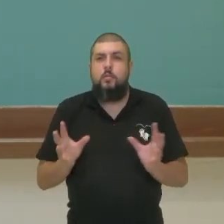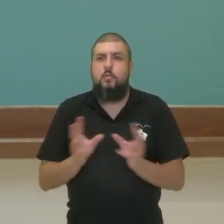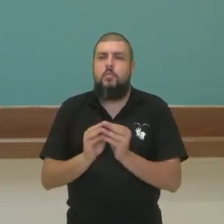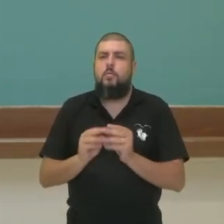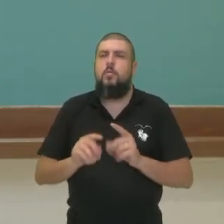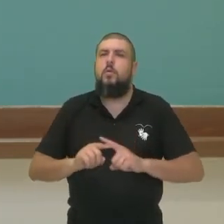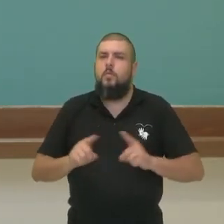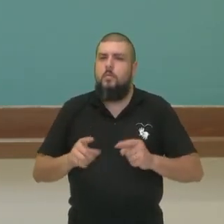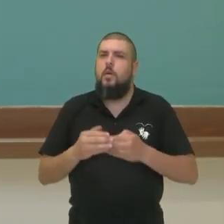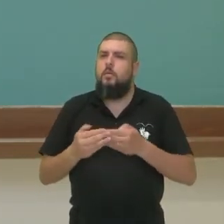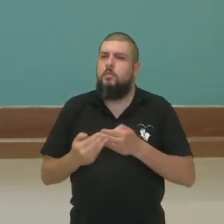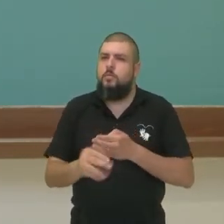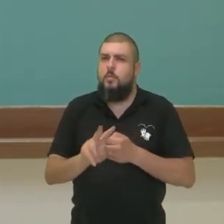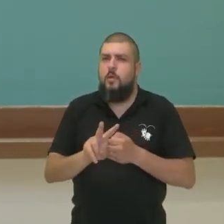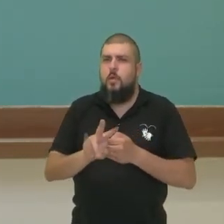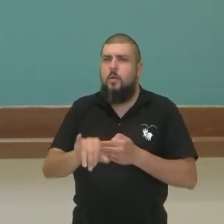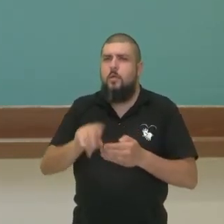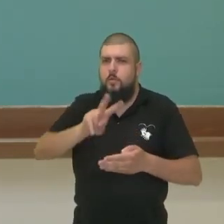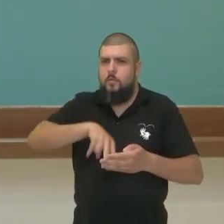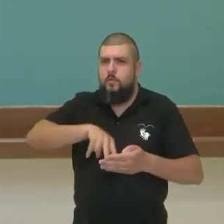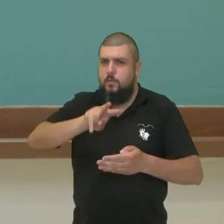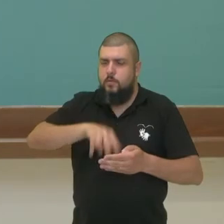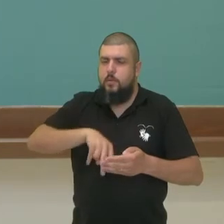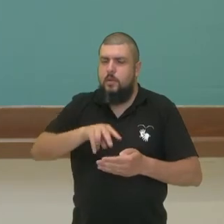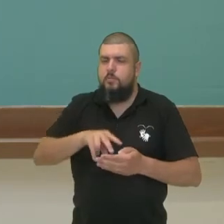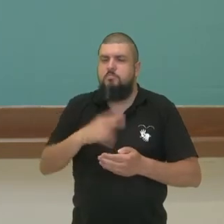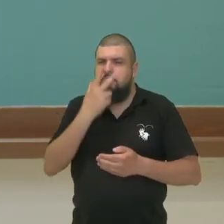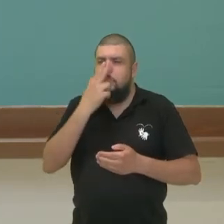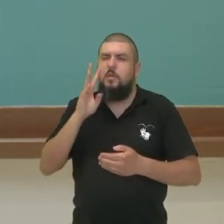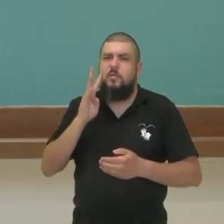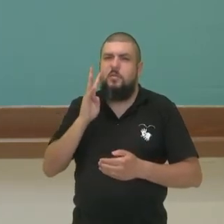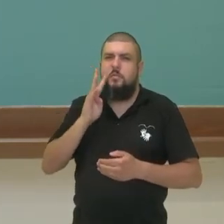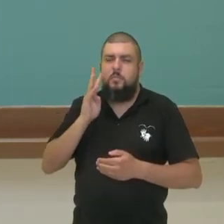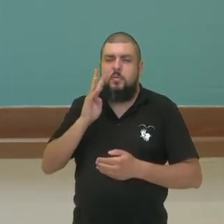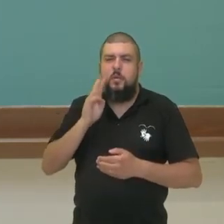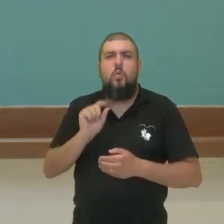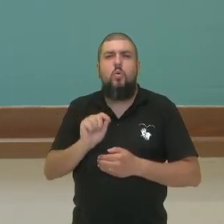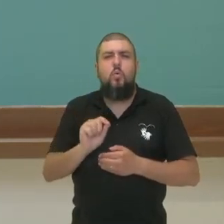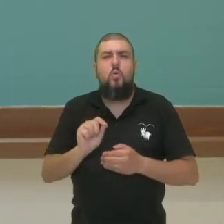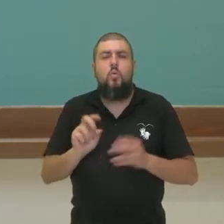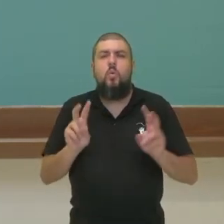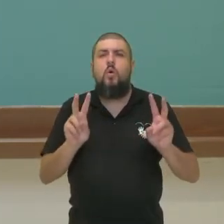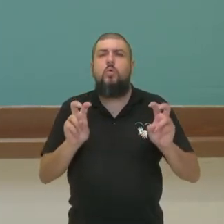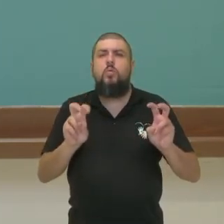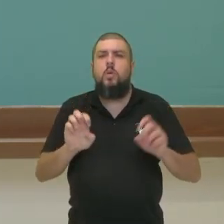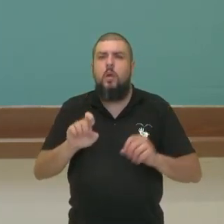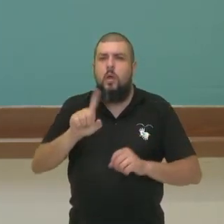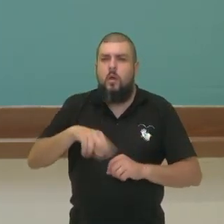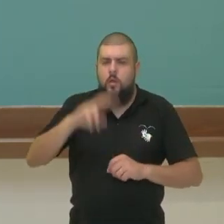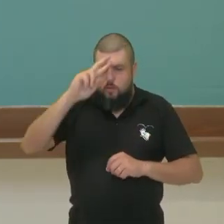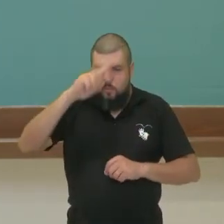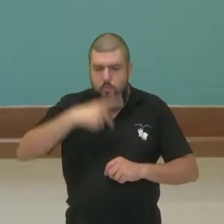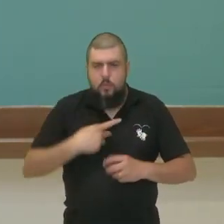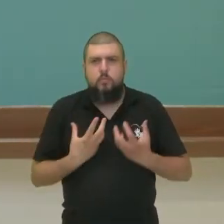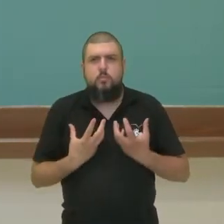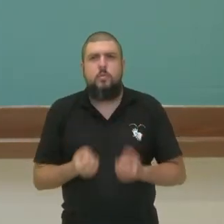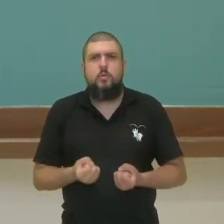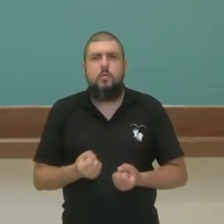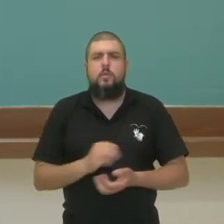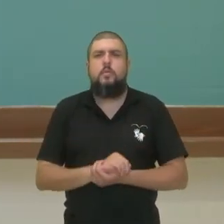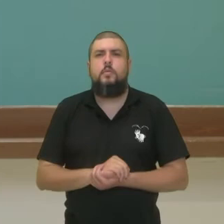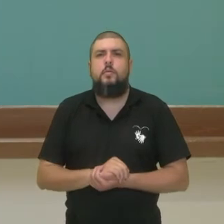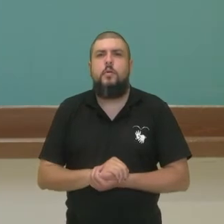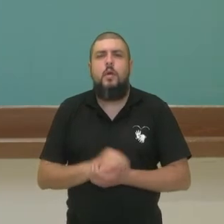ler essa obra completa, que deve ser muito legal, porque fala da aceitação. E além da